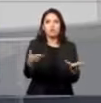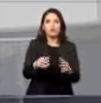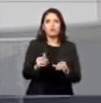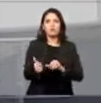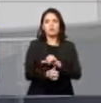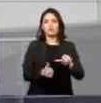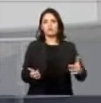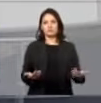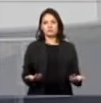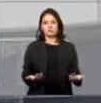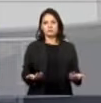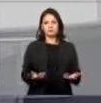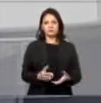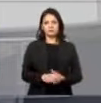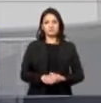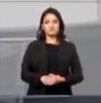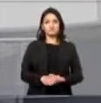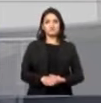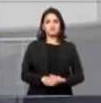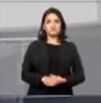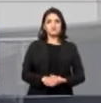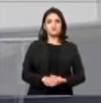para qual foi criada essa medida provisória.